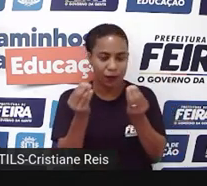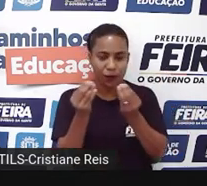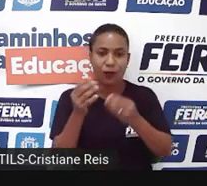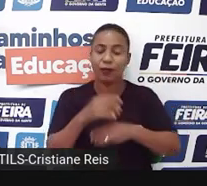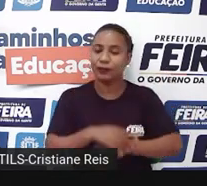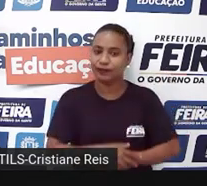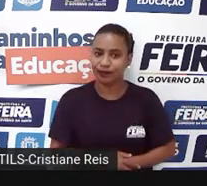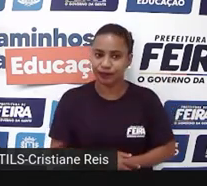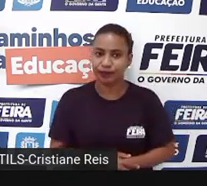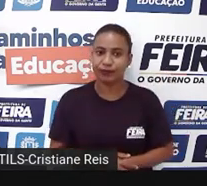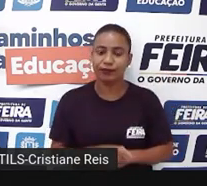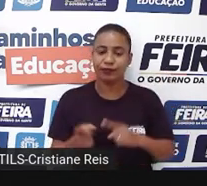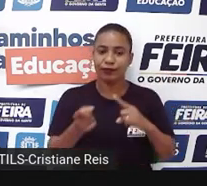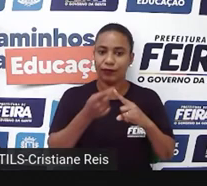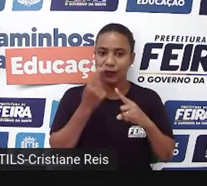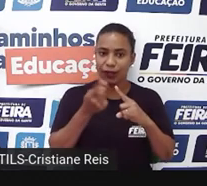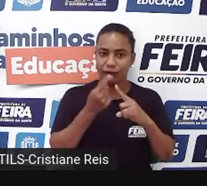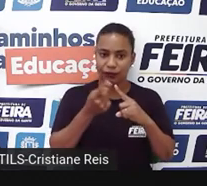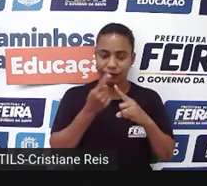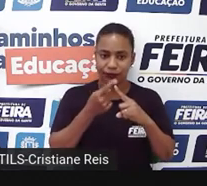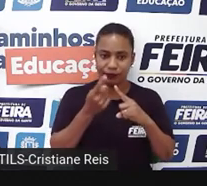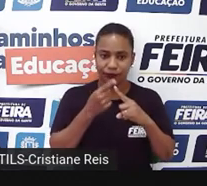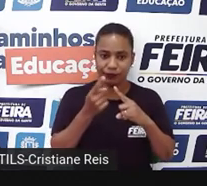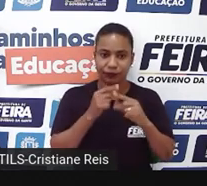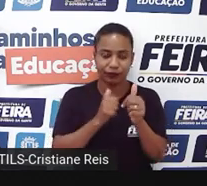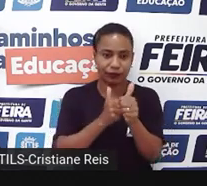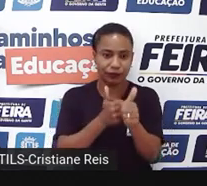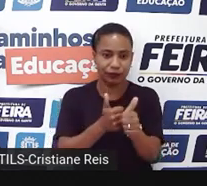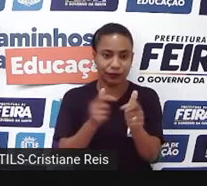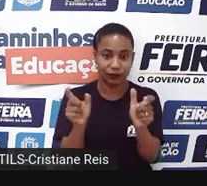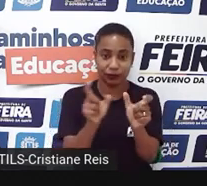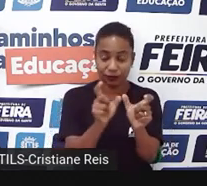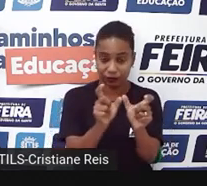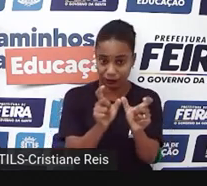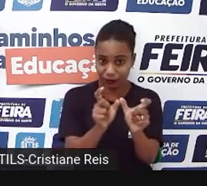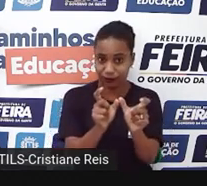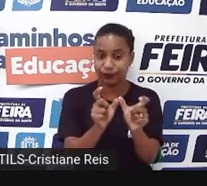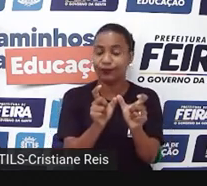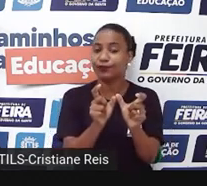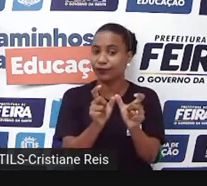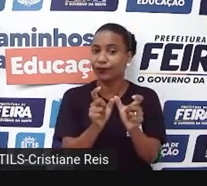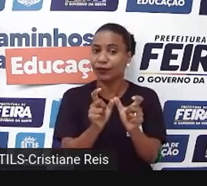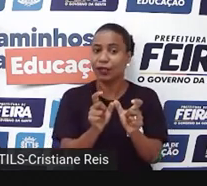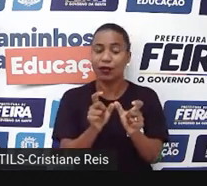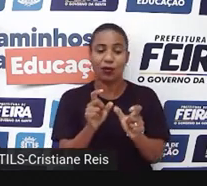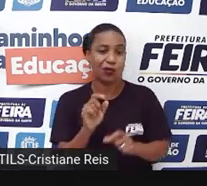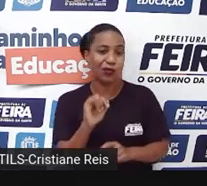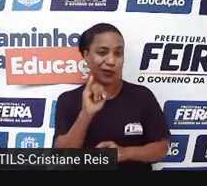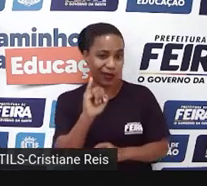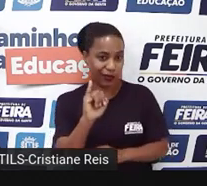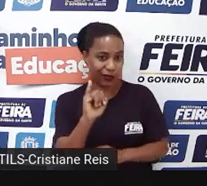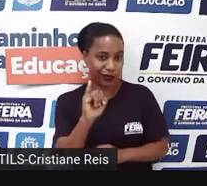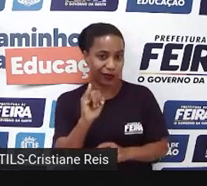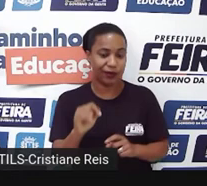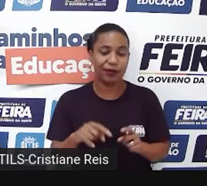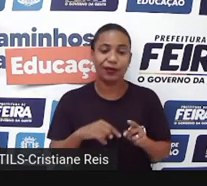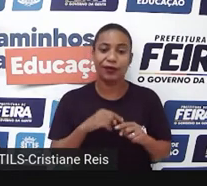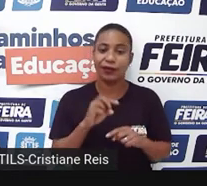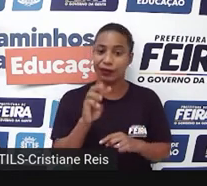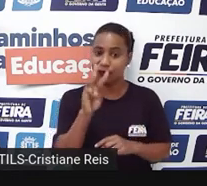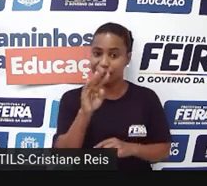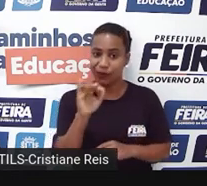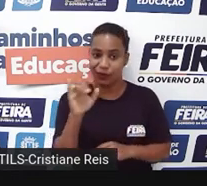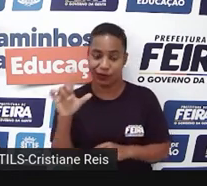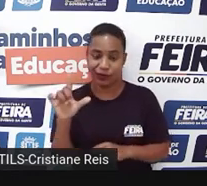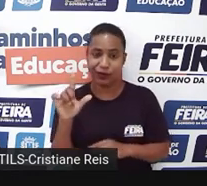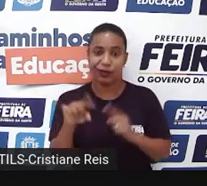faz? Primeiro a gente coloca o auxiliar, o eu, sujeito da frase, Transformers,